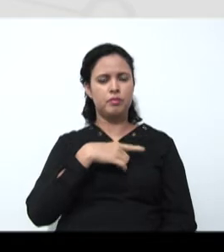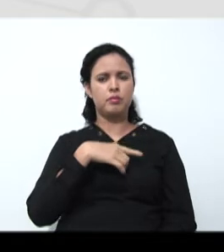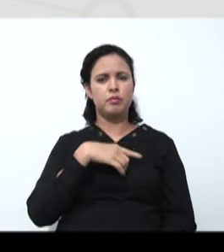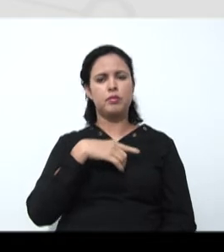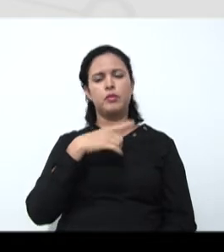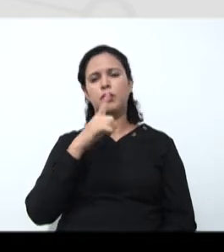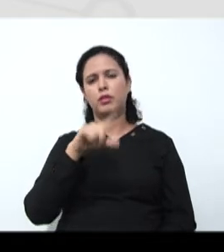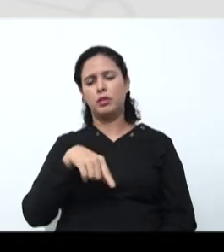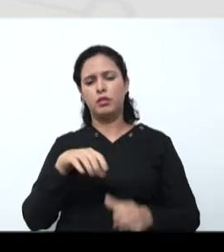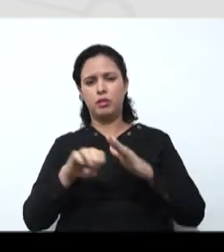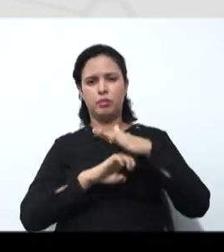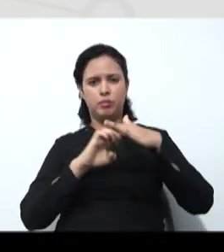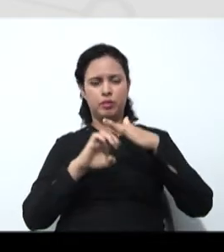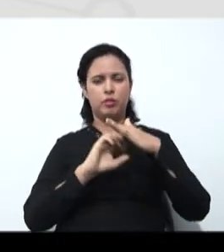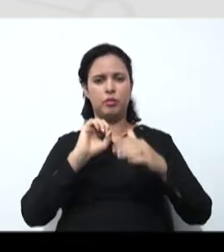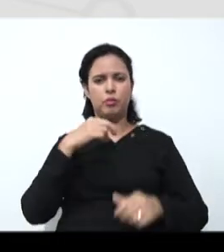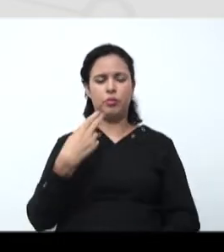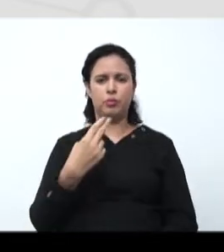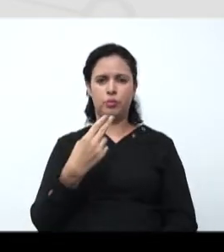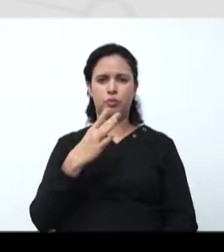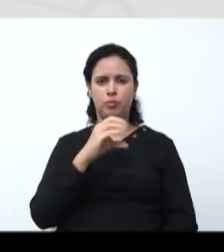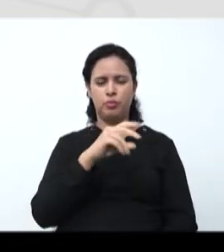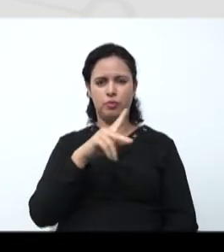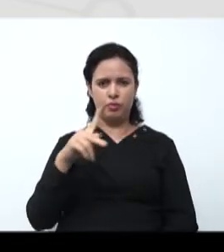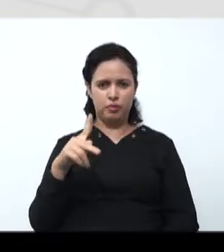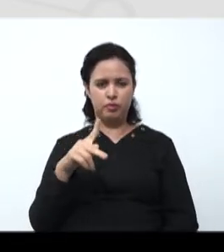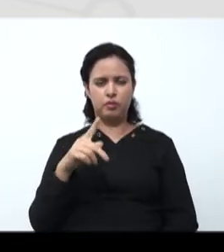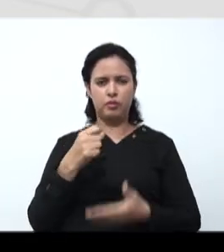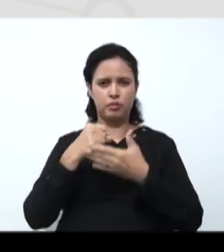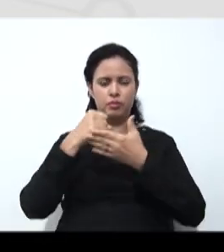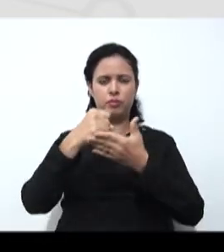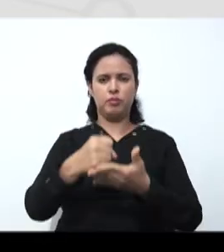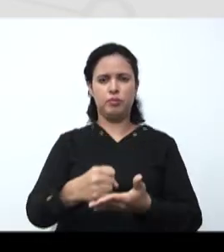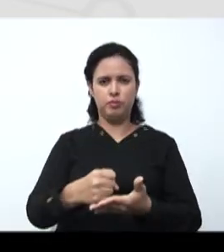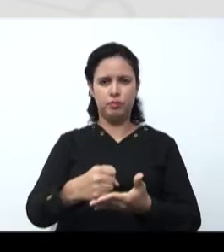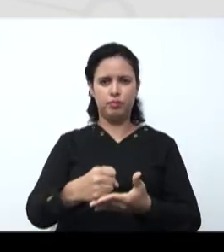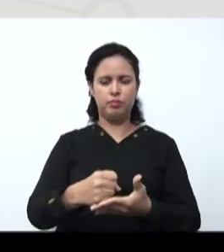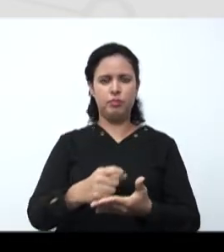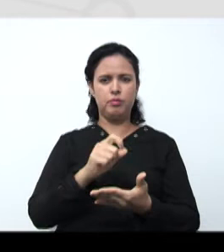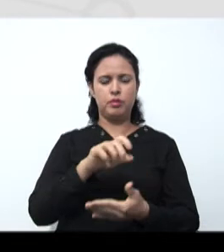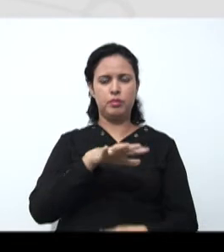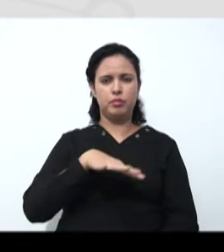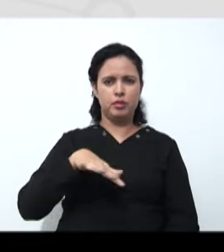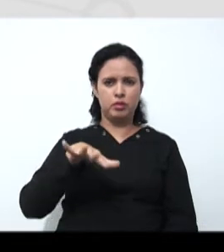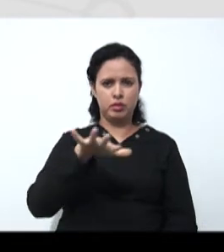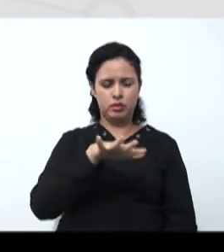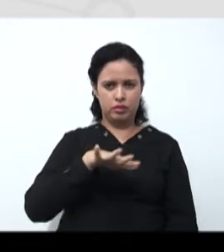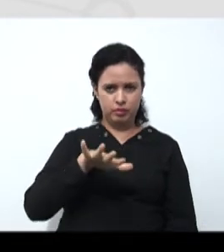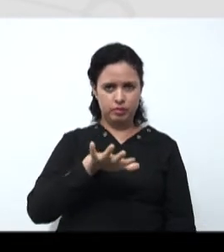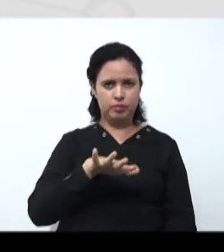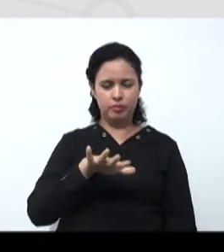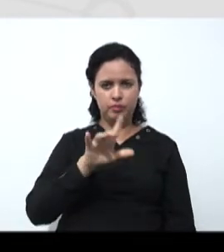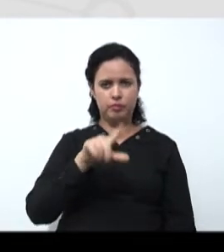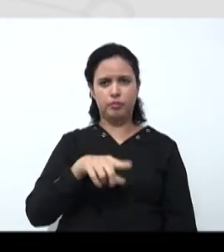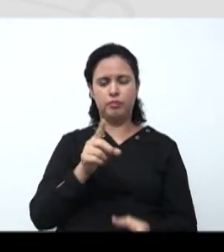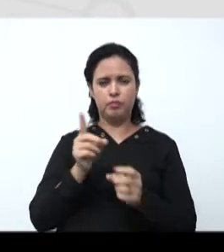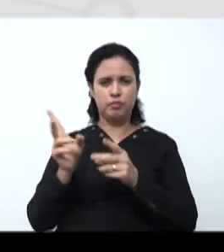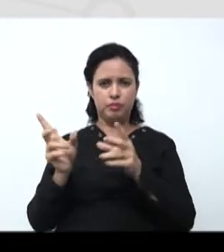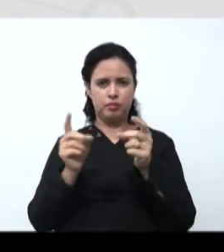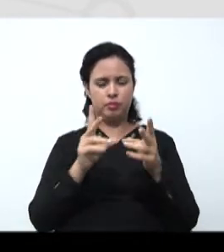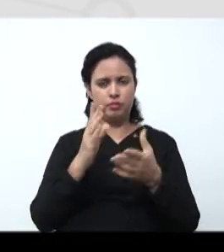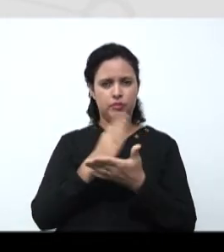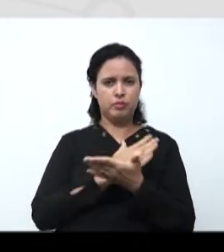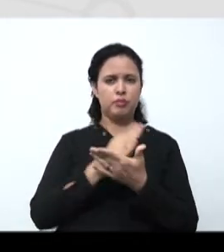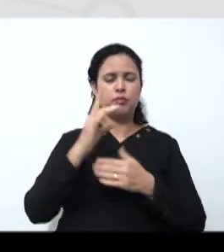empresas ou cooperativas que oferecem o atendimento ao mercado por meio do quê? Da comercialização de